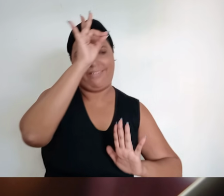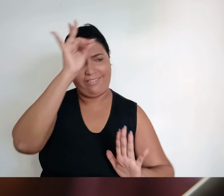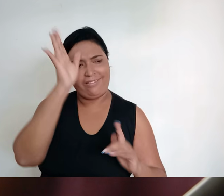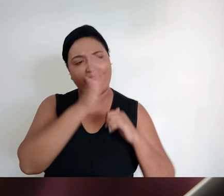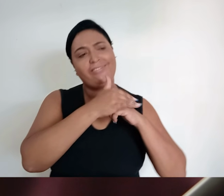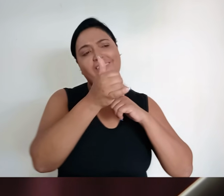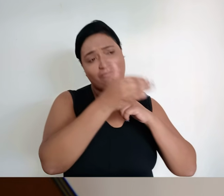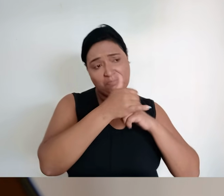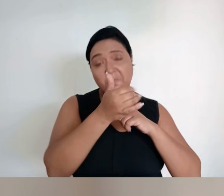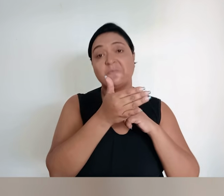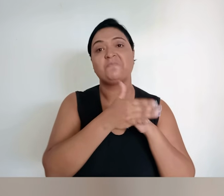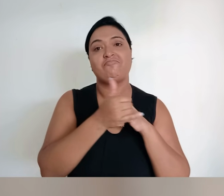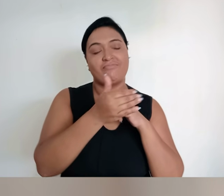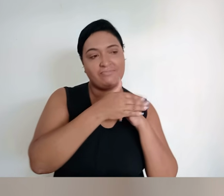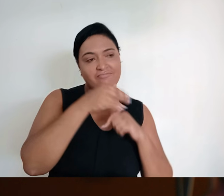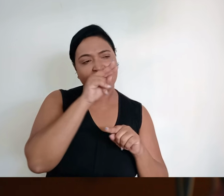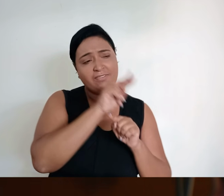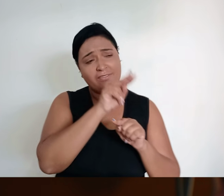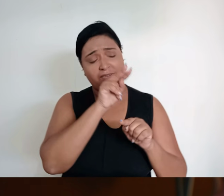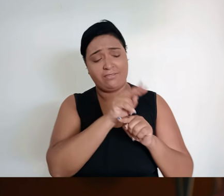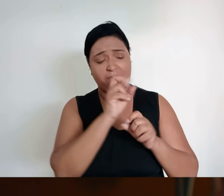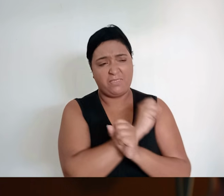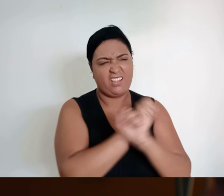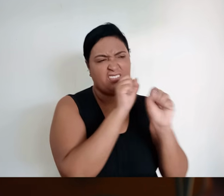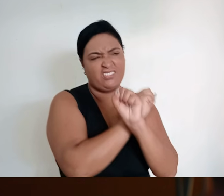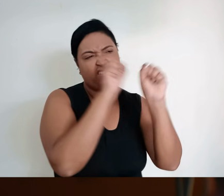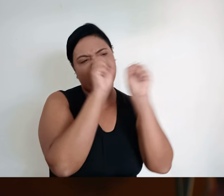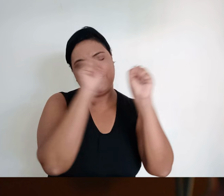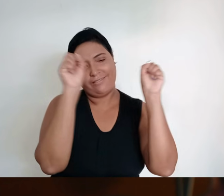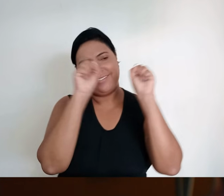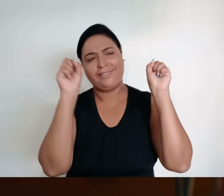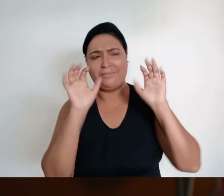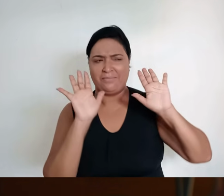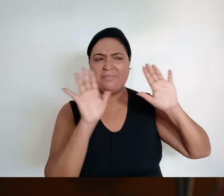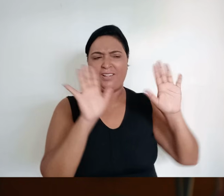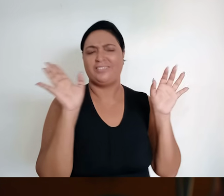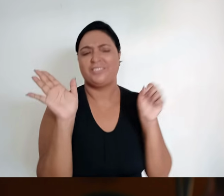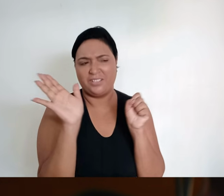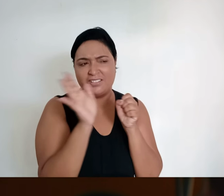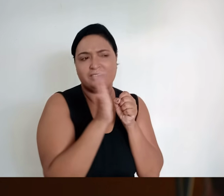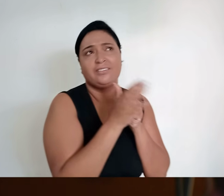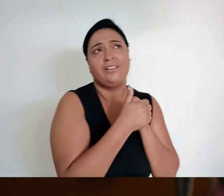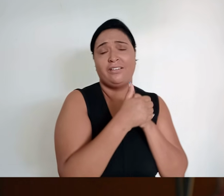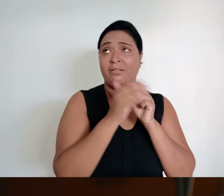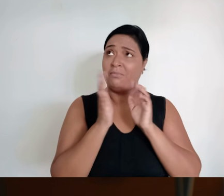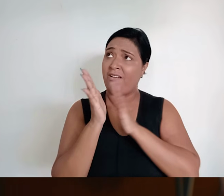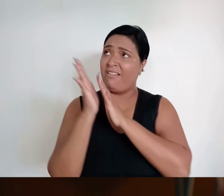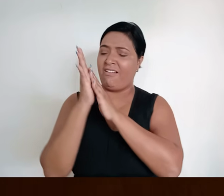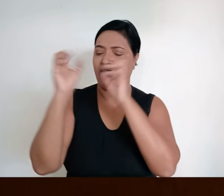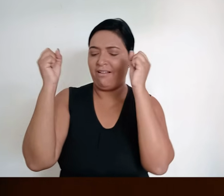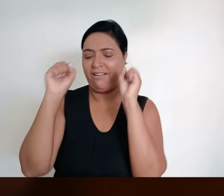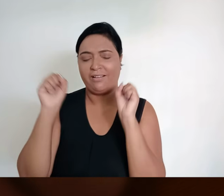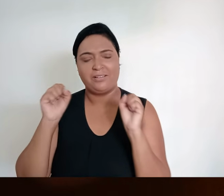de estimação, que me adora pelo inverso, me odeia com